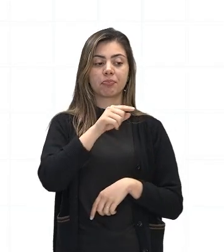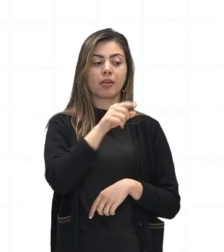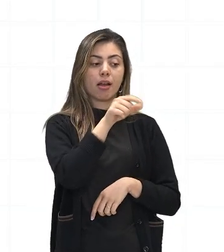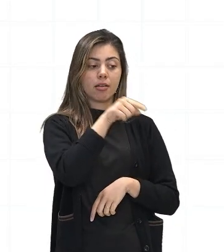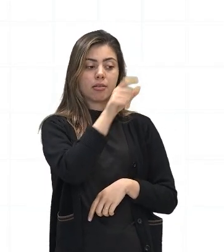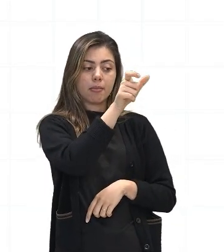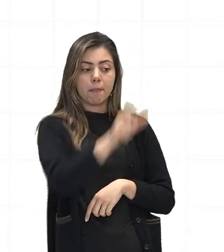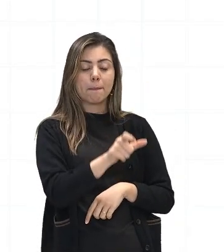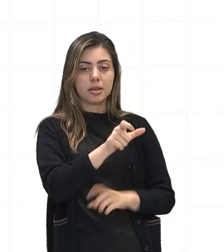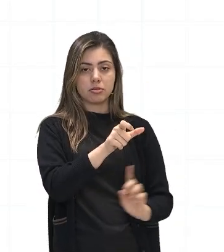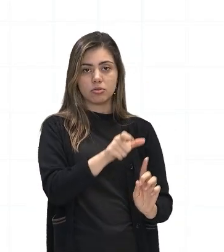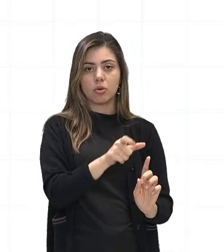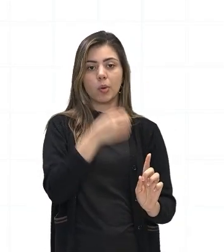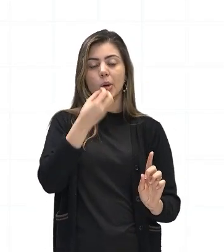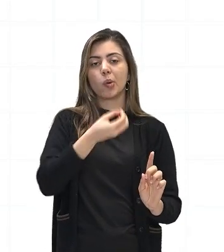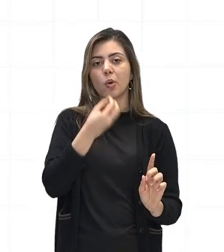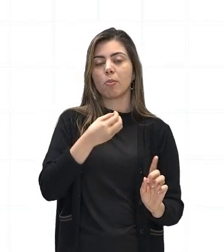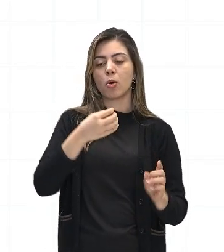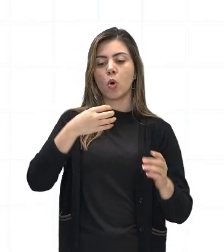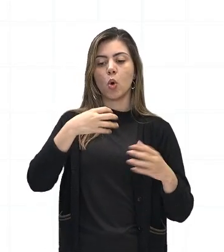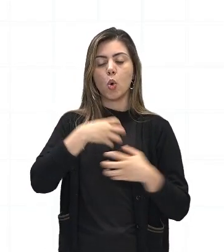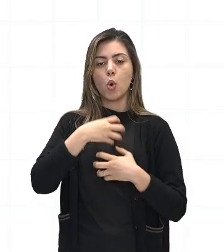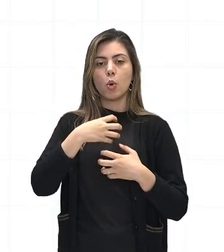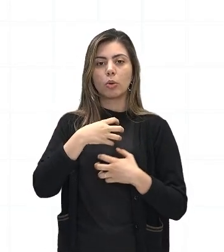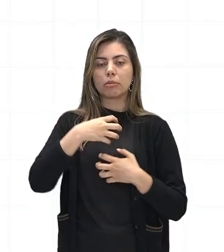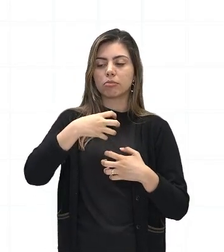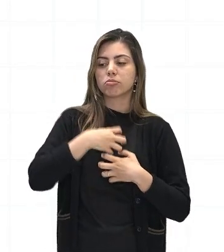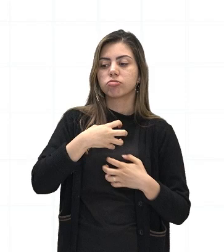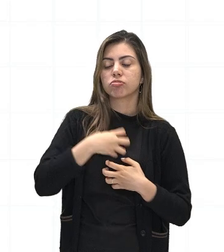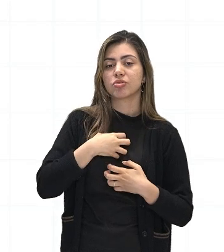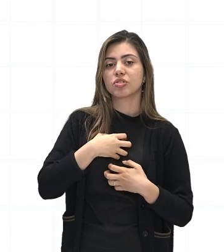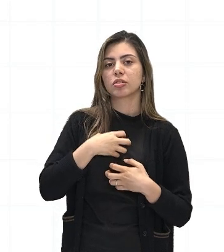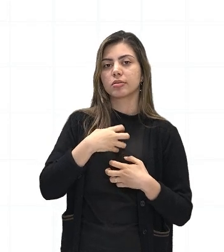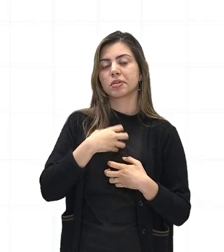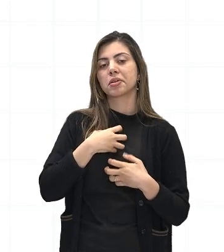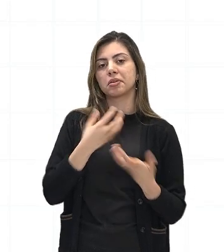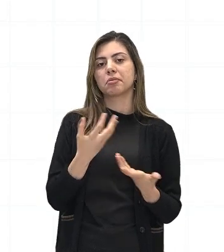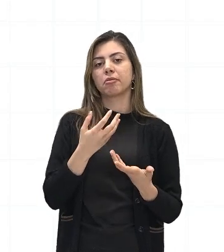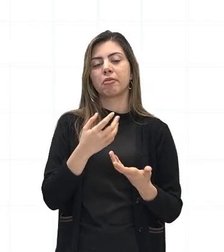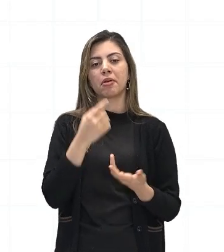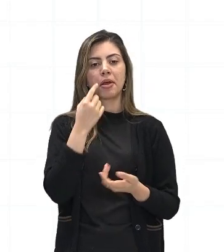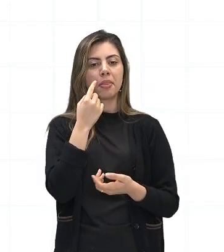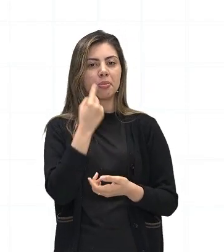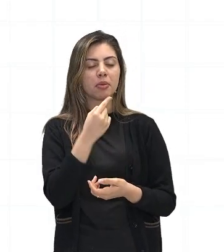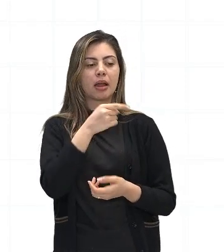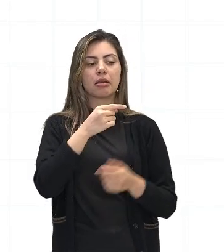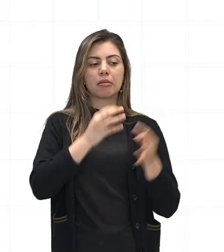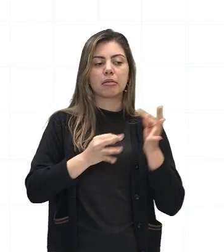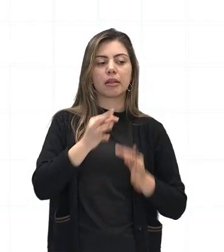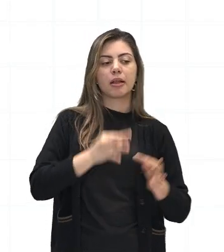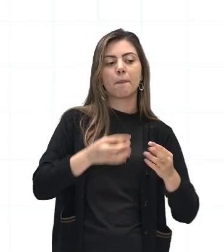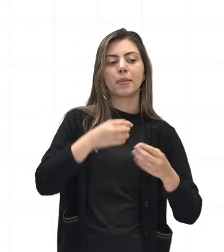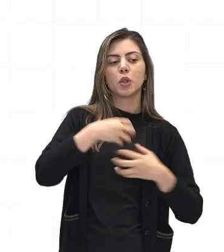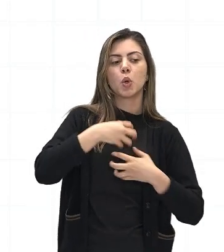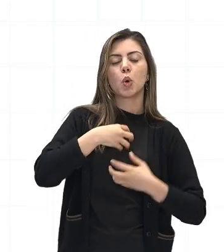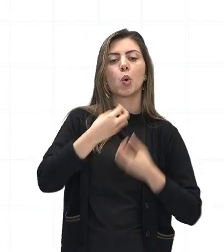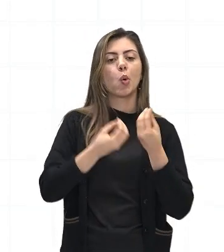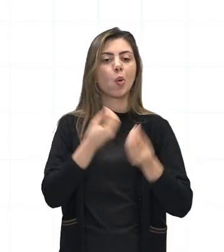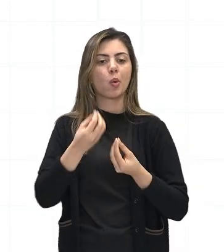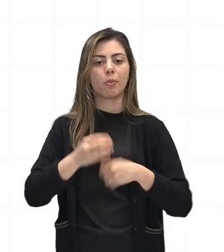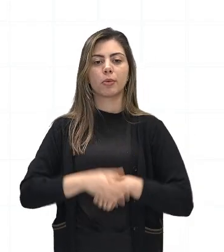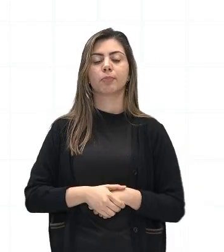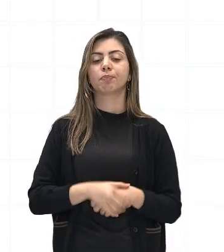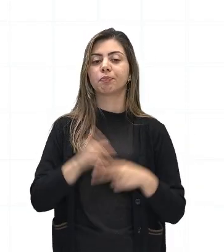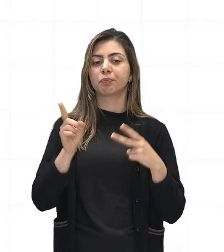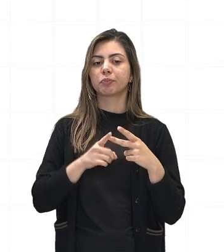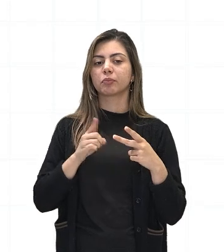vai responder de uma maneira única a esse tratamento, tá certo? Causalidade é o